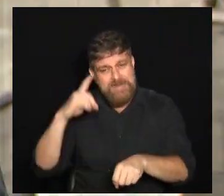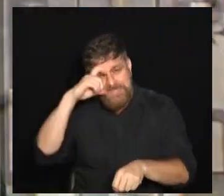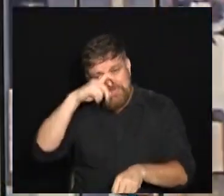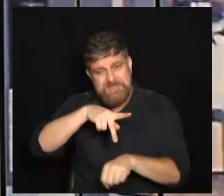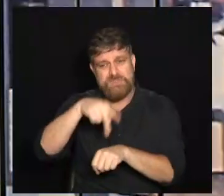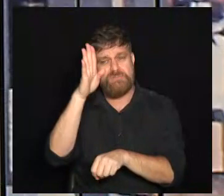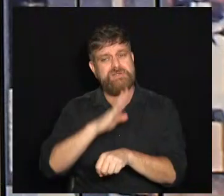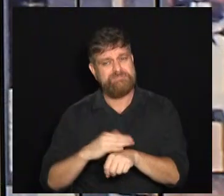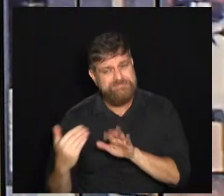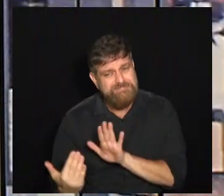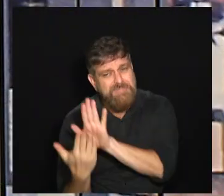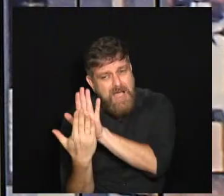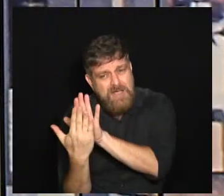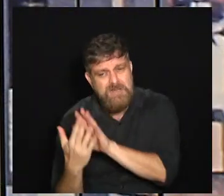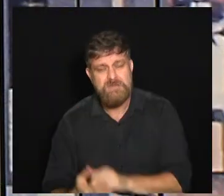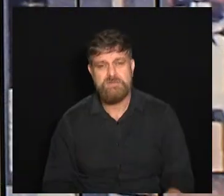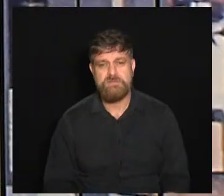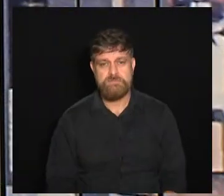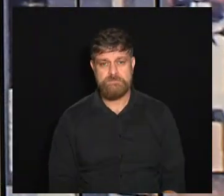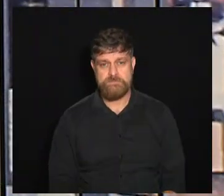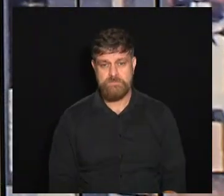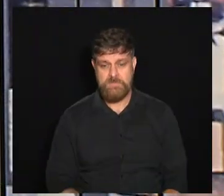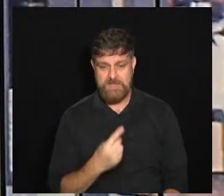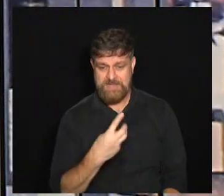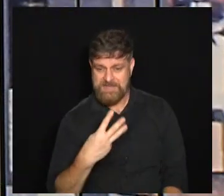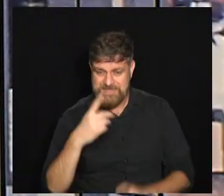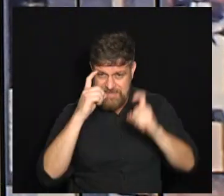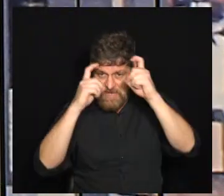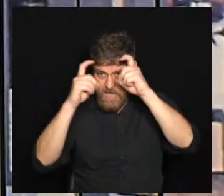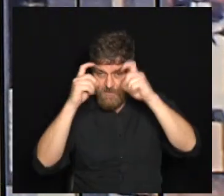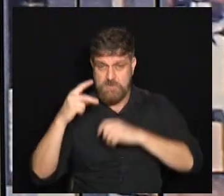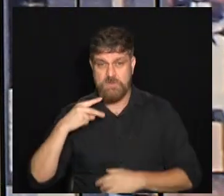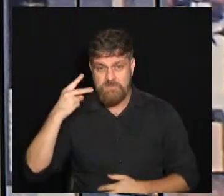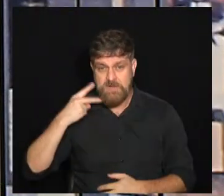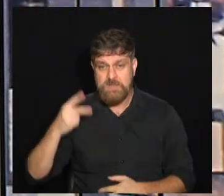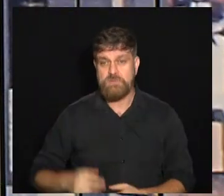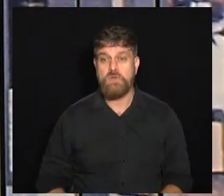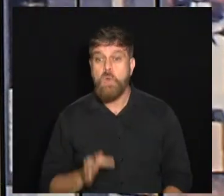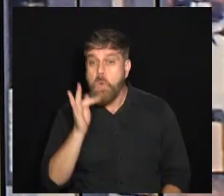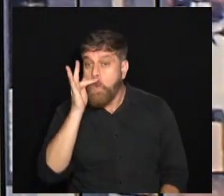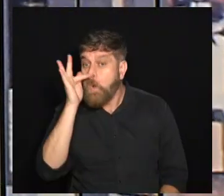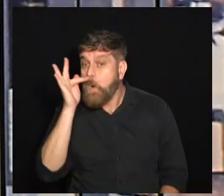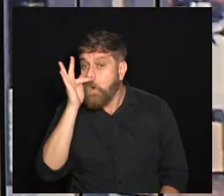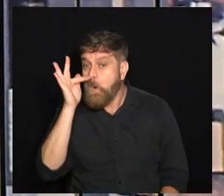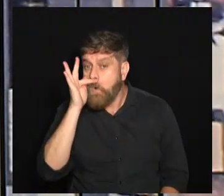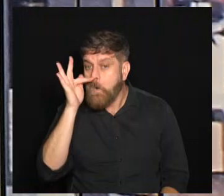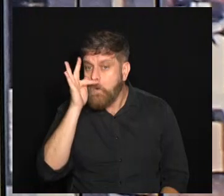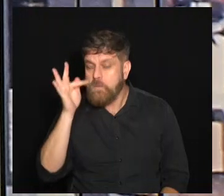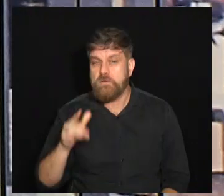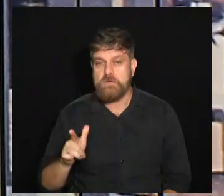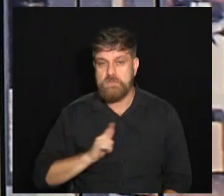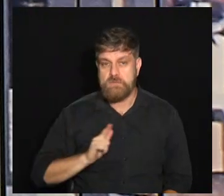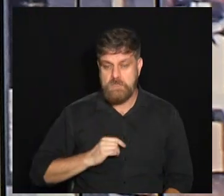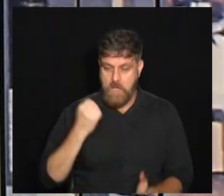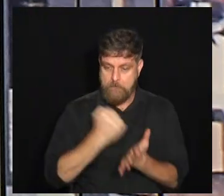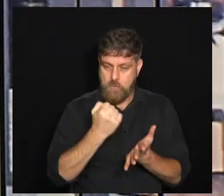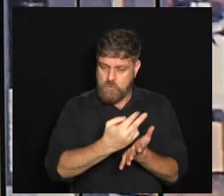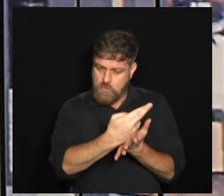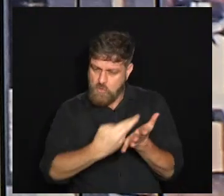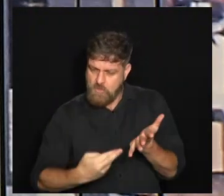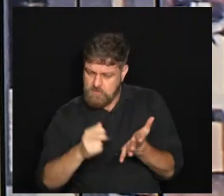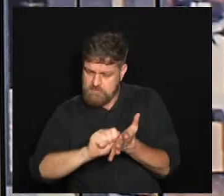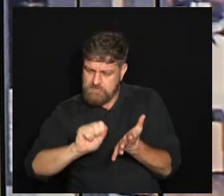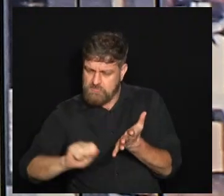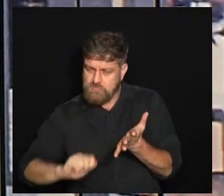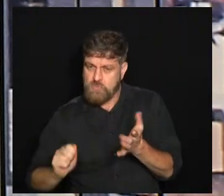passa. Na 13ª reunião ordinária, o vereador Antônio Flores protocolou um requerimento para